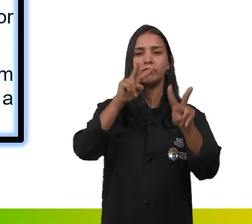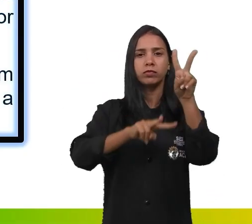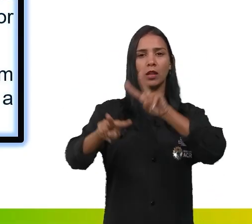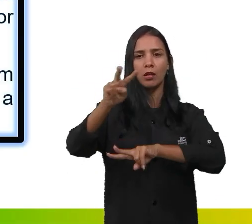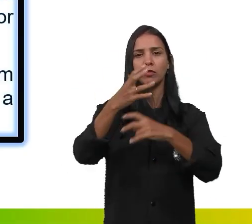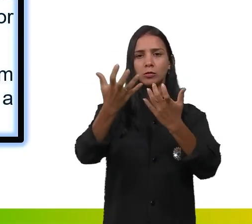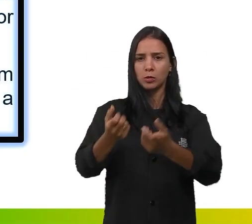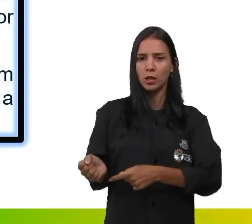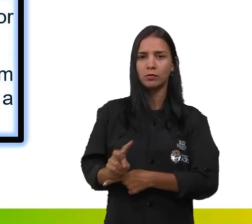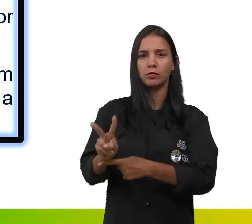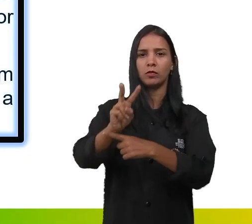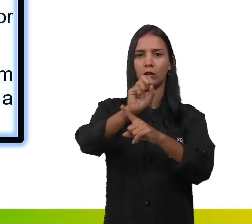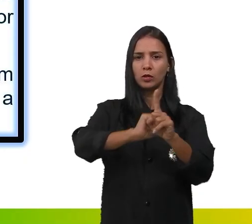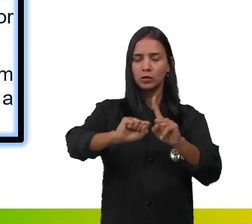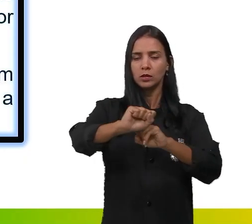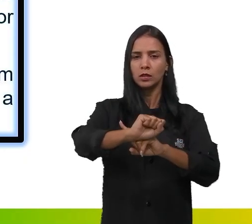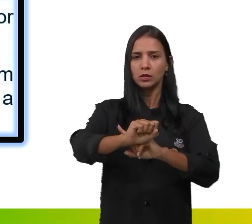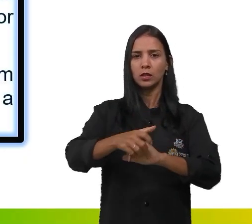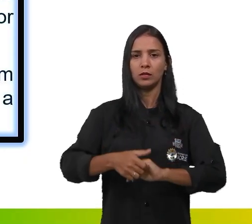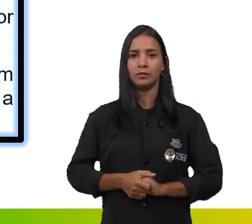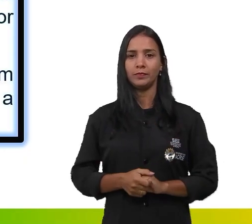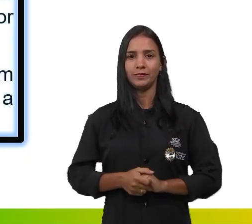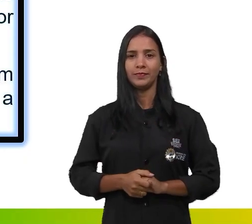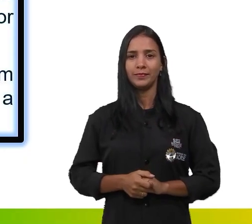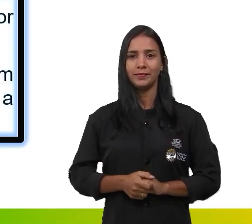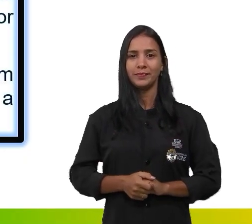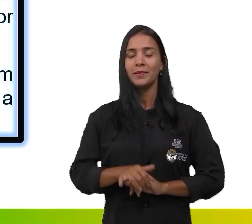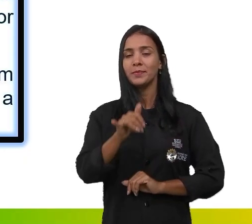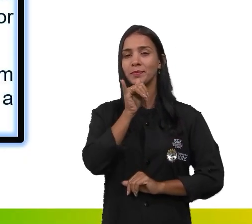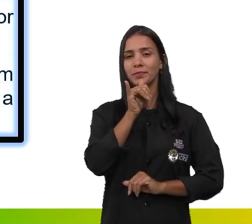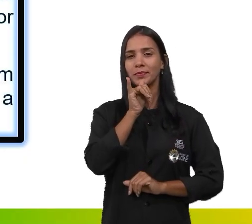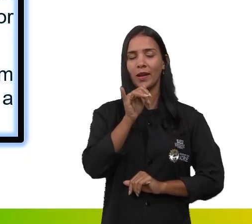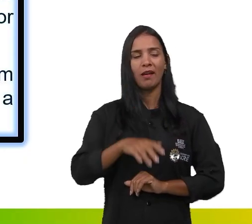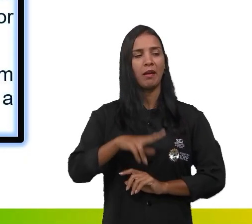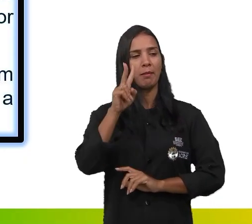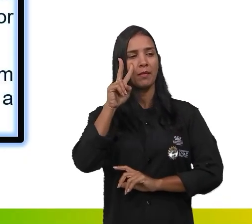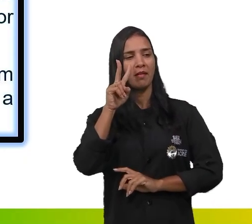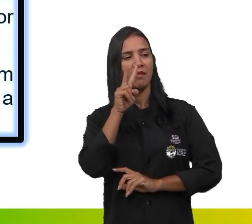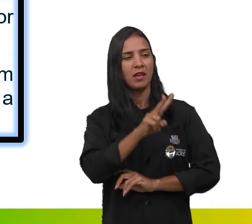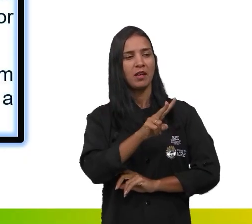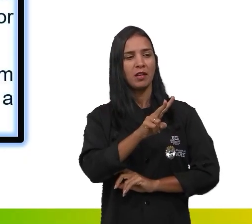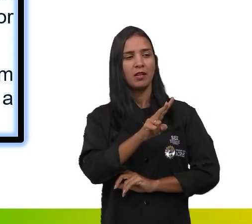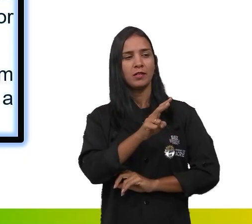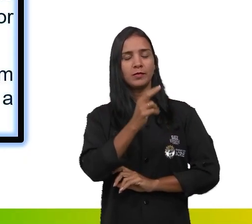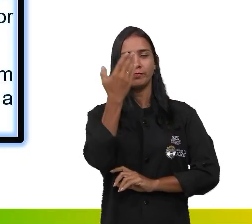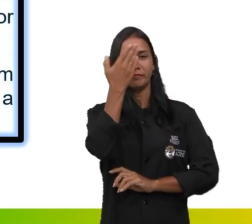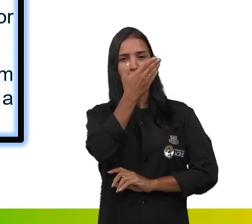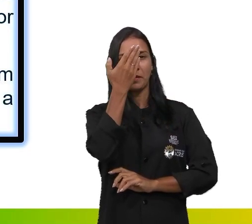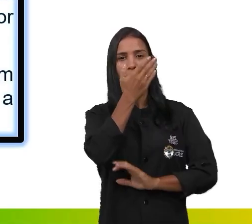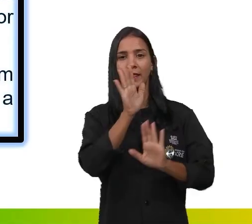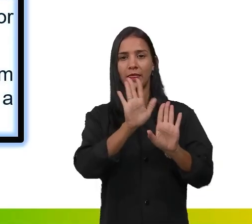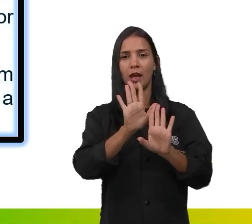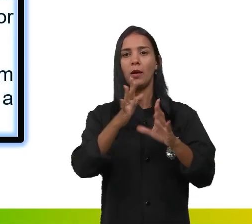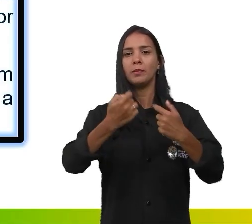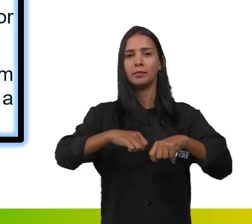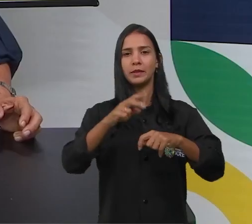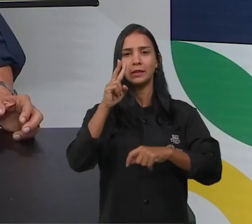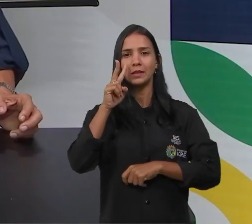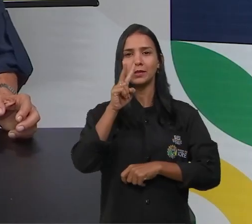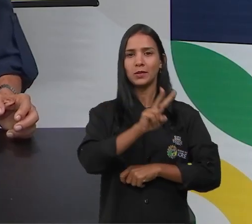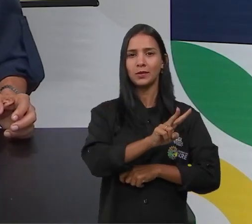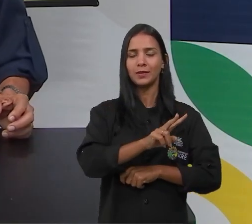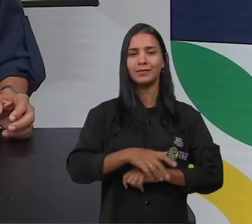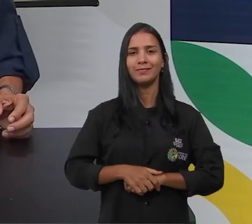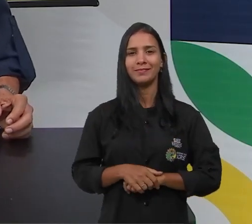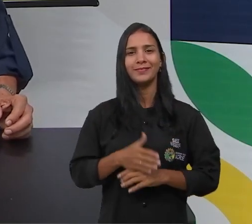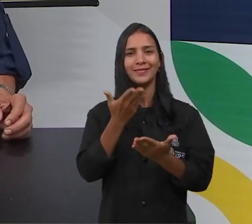invisibilidade social, aquela atitude de deixar de ver a questão social. E foi essa a aula